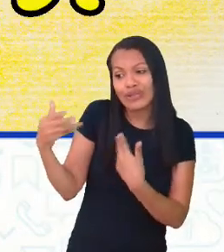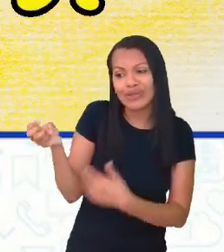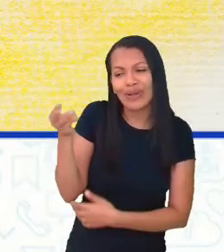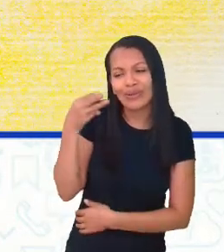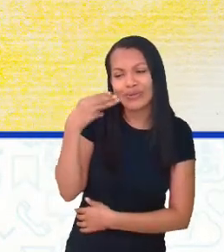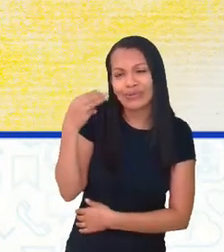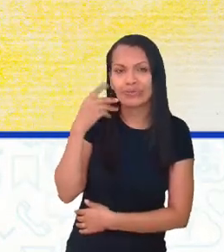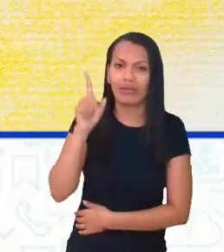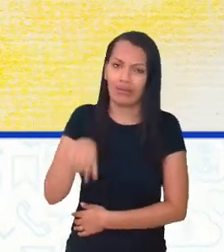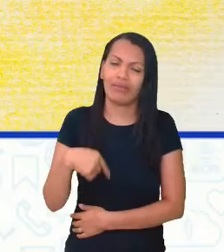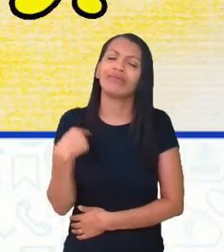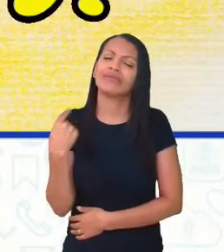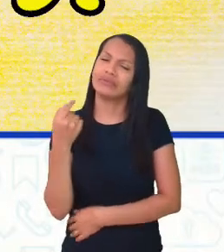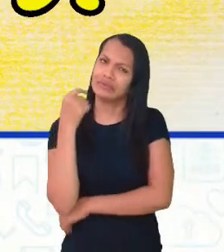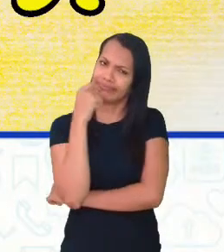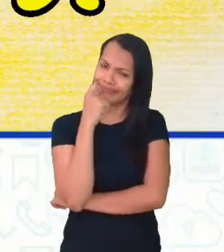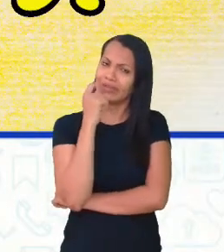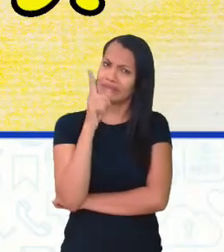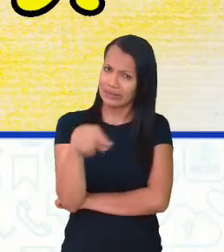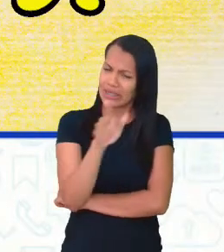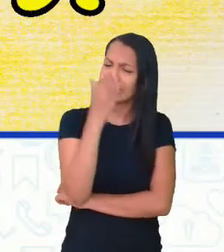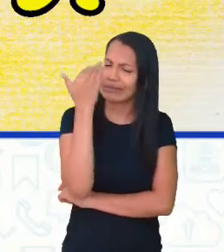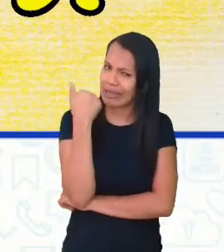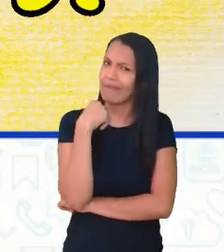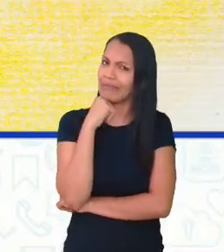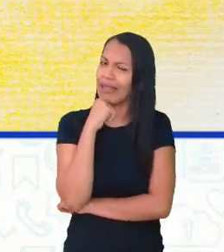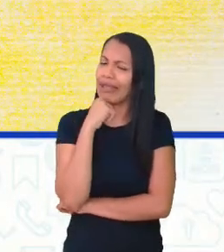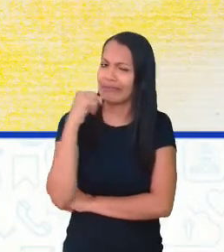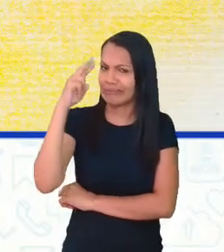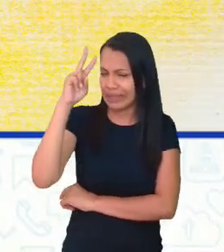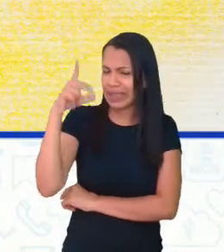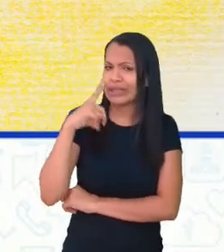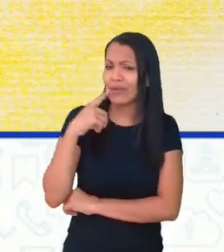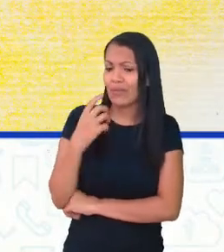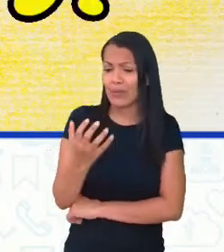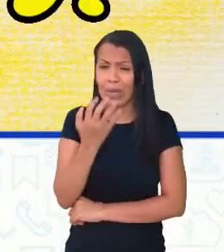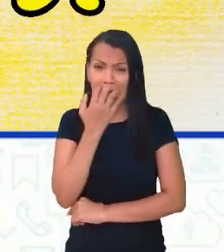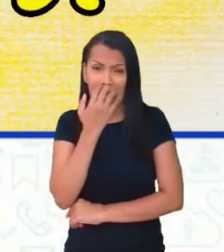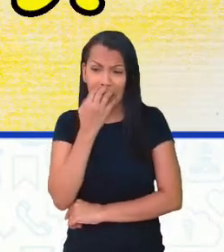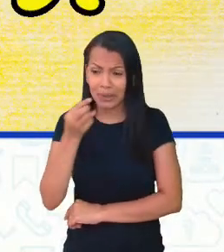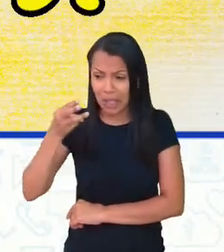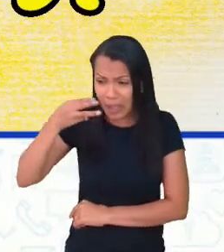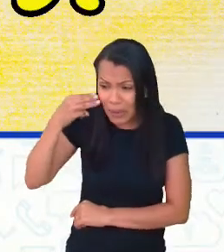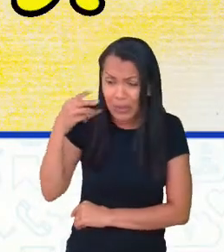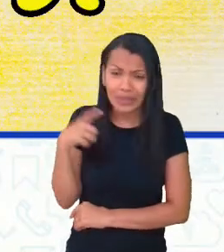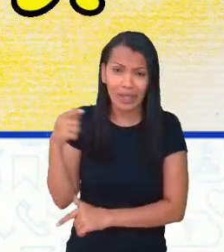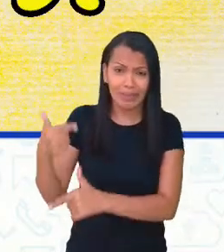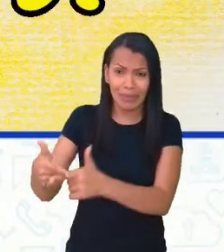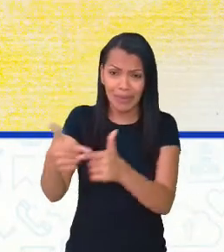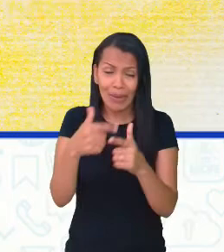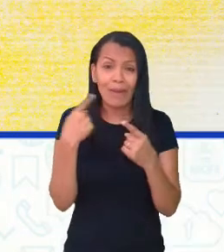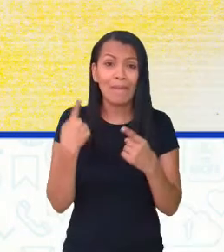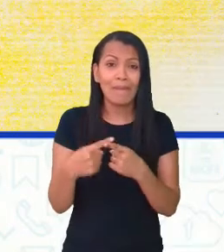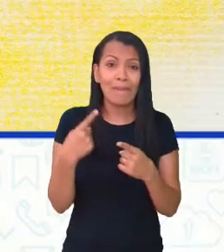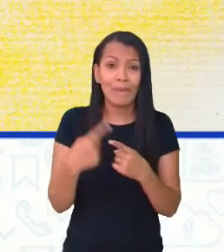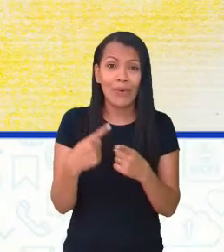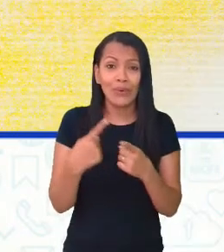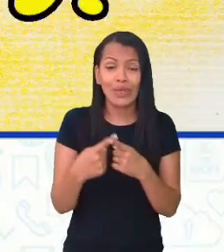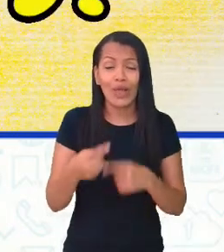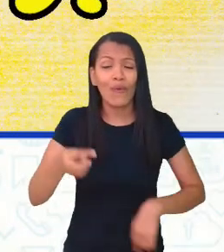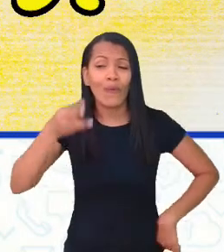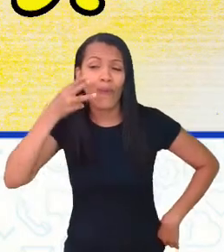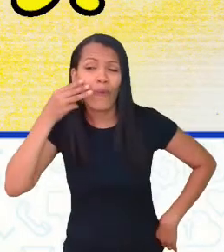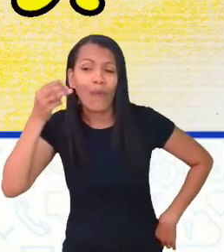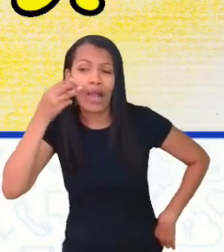uma relação ali que é historicamente bastante problemática, né, professora Adriana? O cachorro está sempre correndo atrás do gato, para